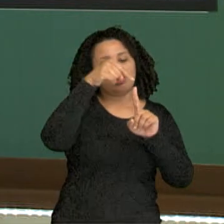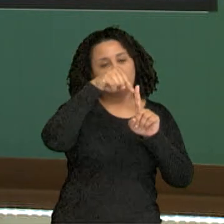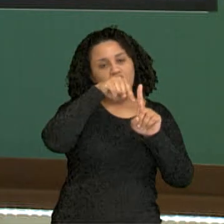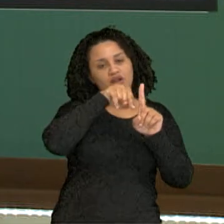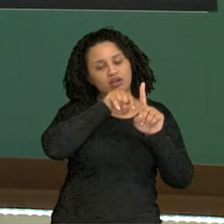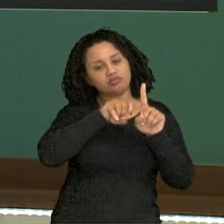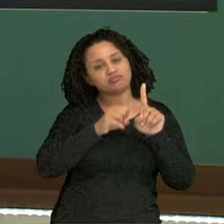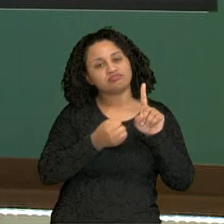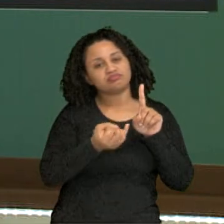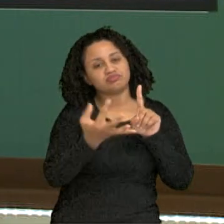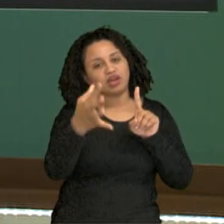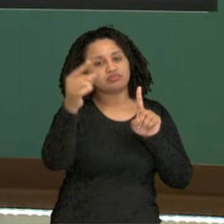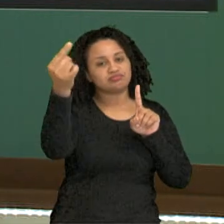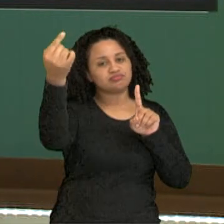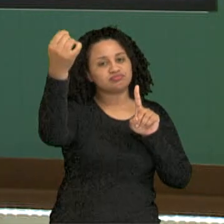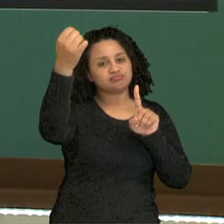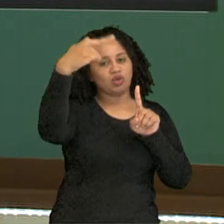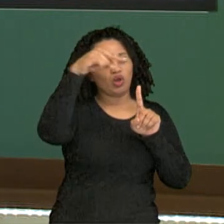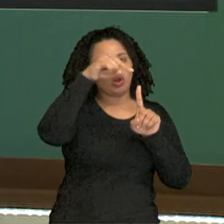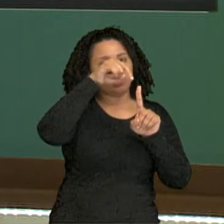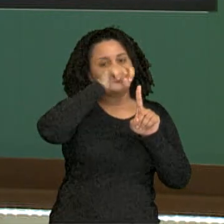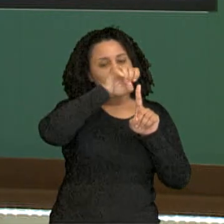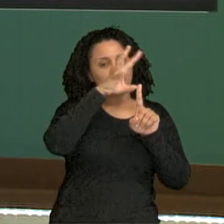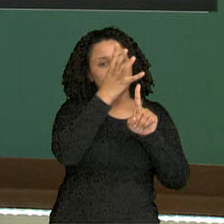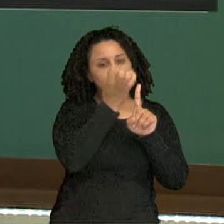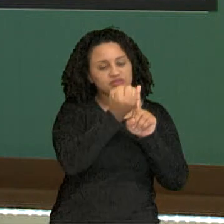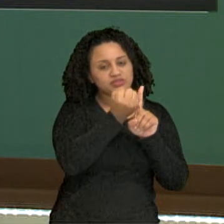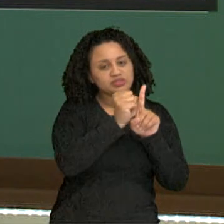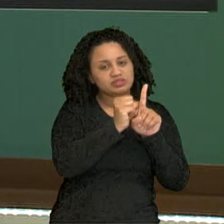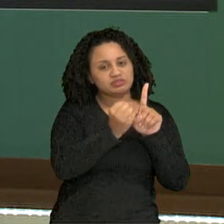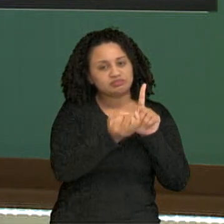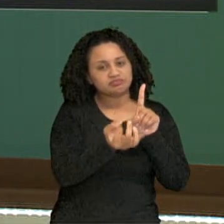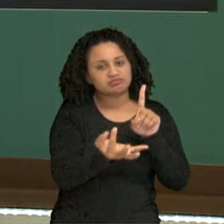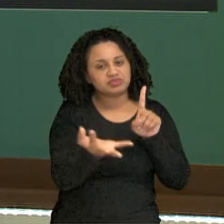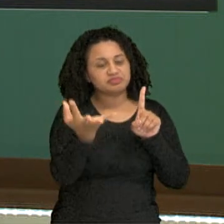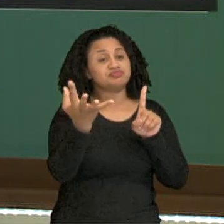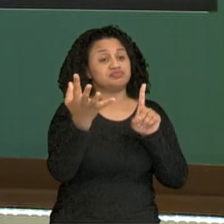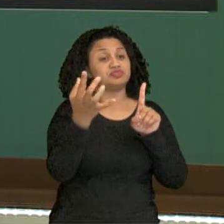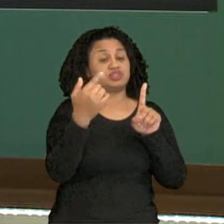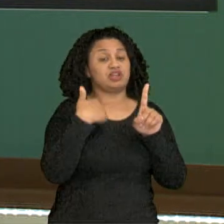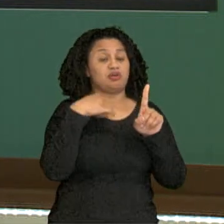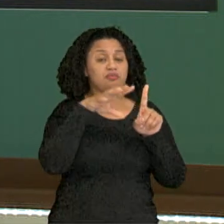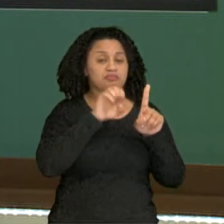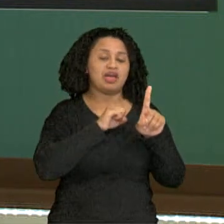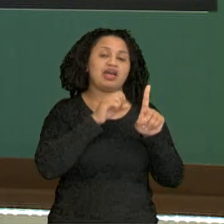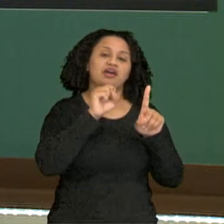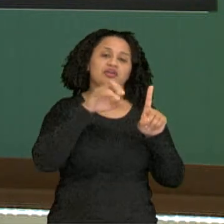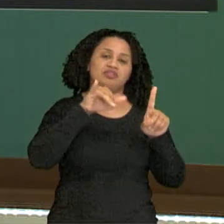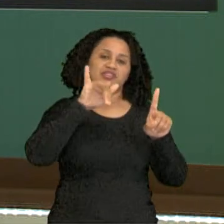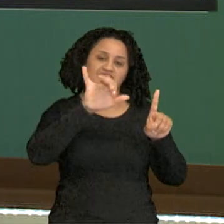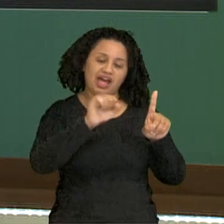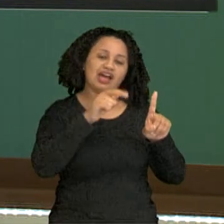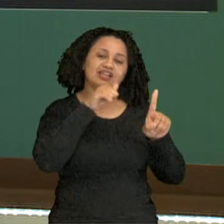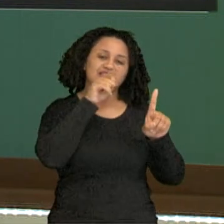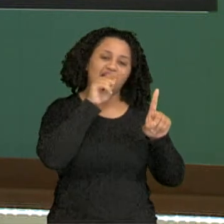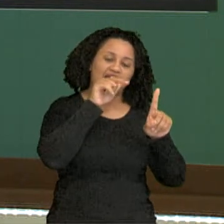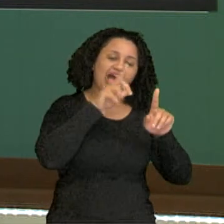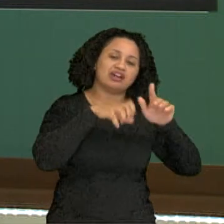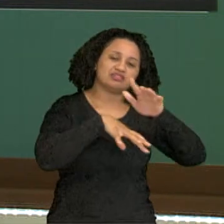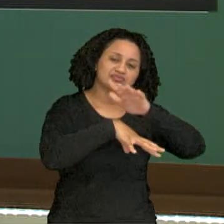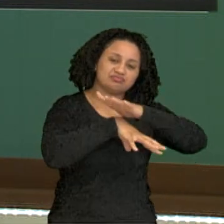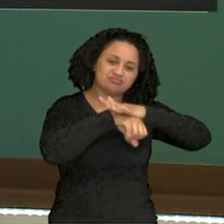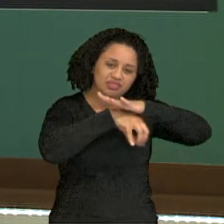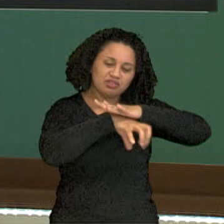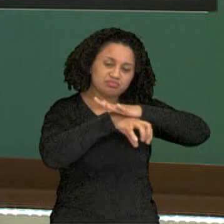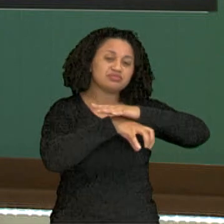o pigmento, clorofila, junto com a luminosidade do sol, vai pegar aqueles sais minerais, aquela água, a seiva